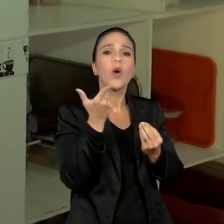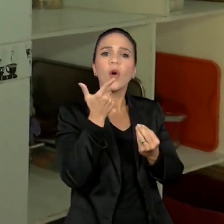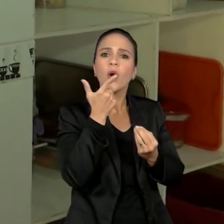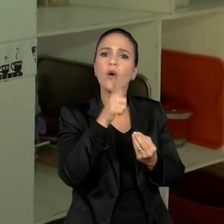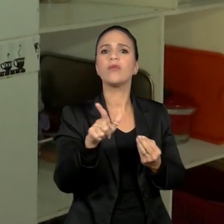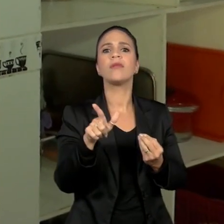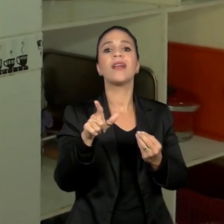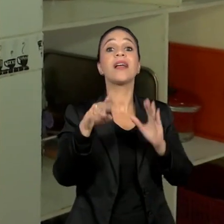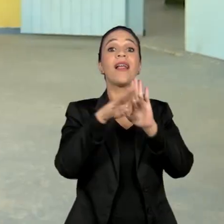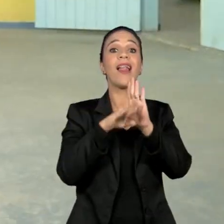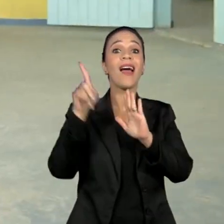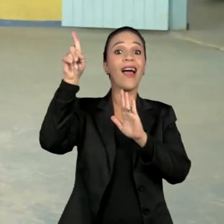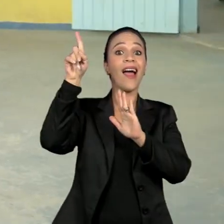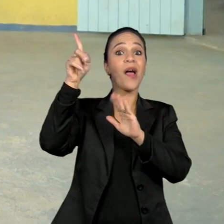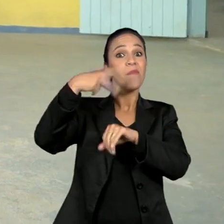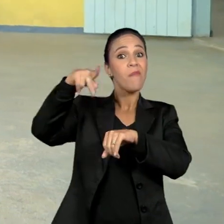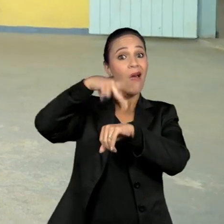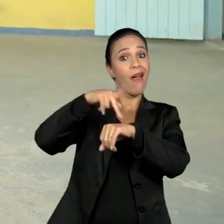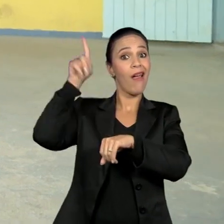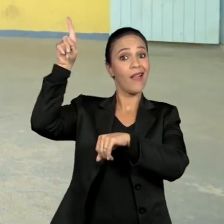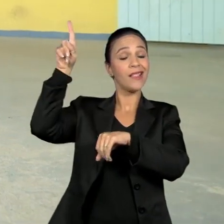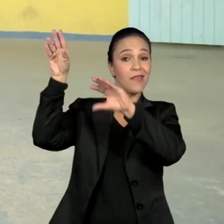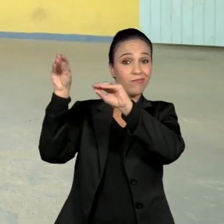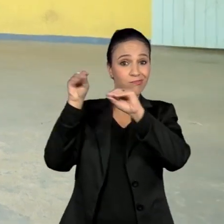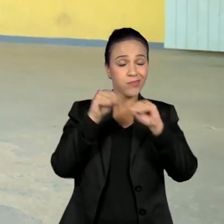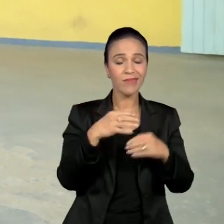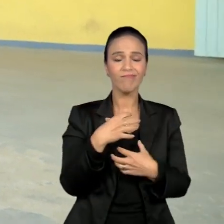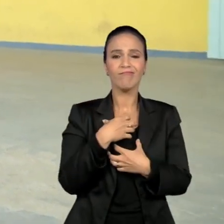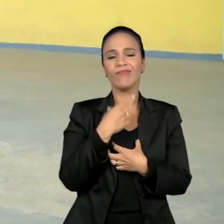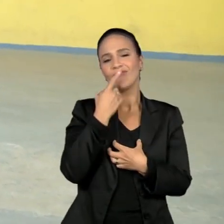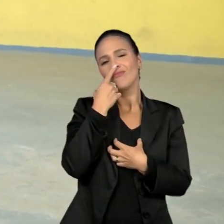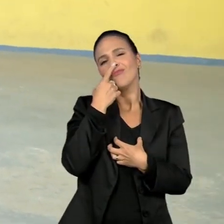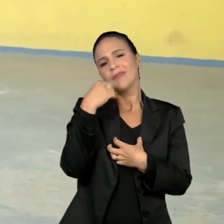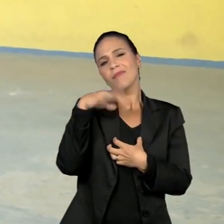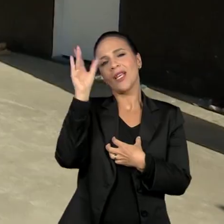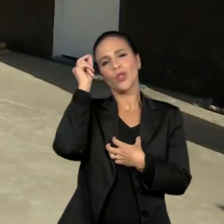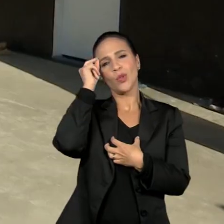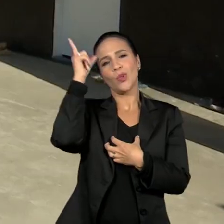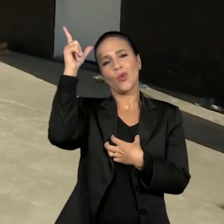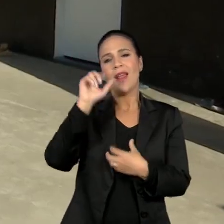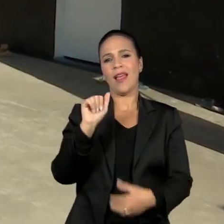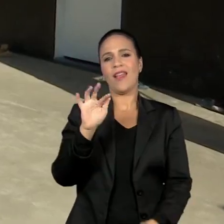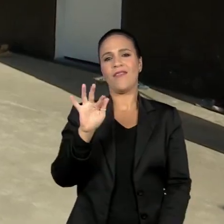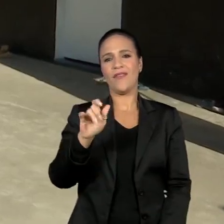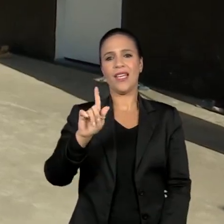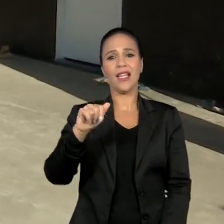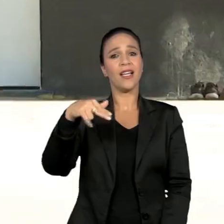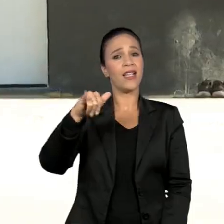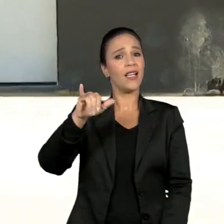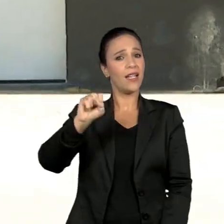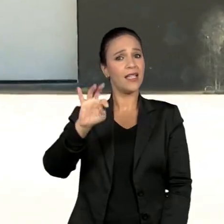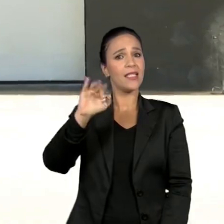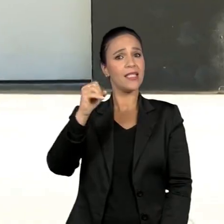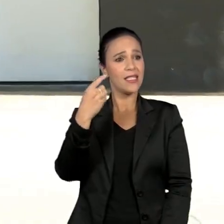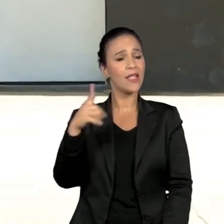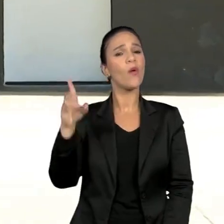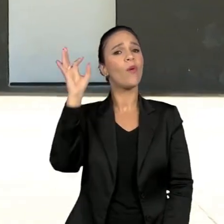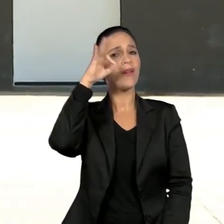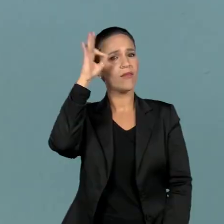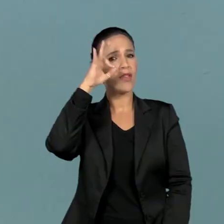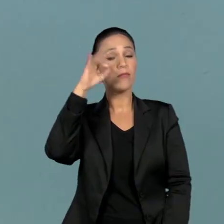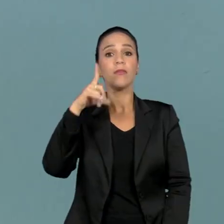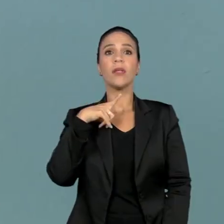E aqui a gente tem o coração do nosso abrigo, que é a cozinha. Cada família tem um espaço, né, para colocar a comida que a gente dispõe no